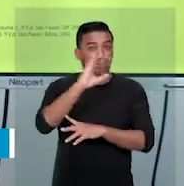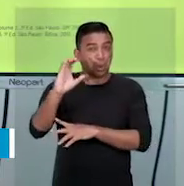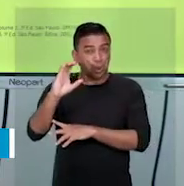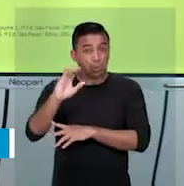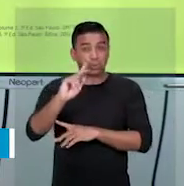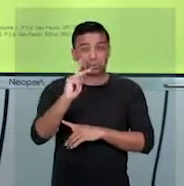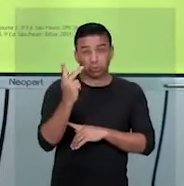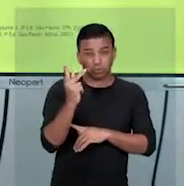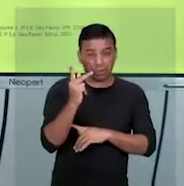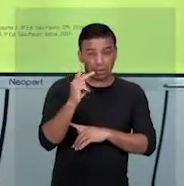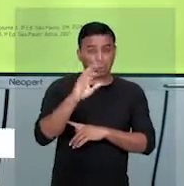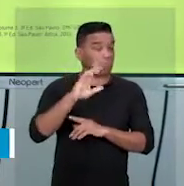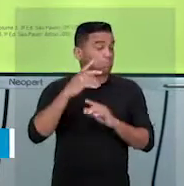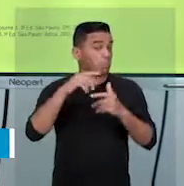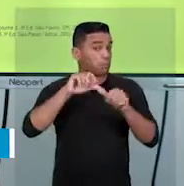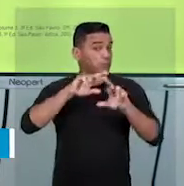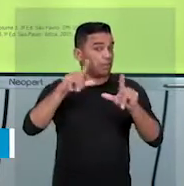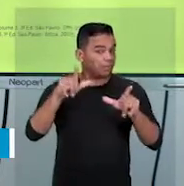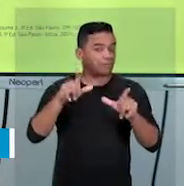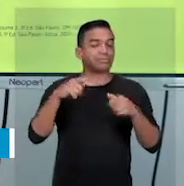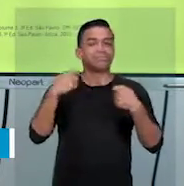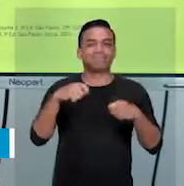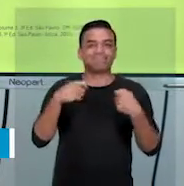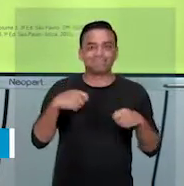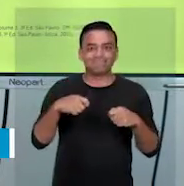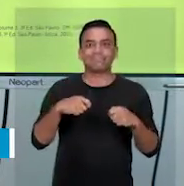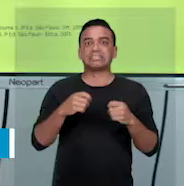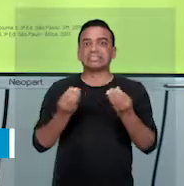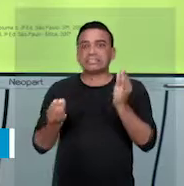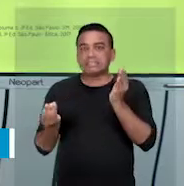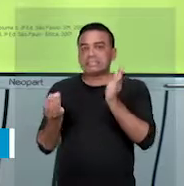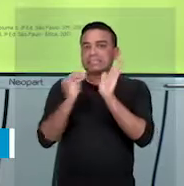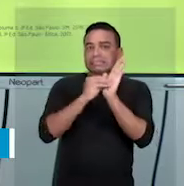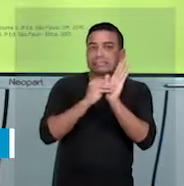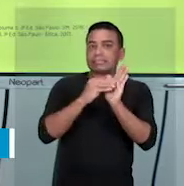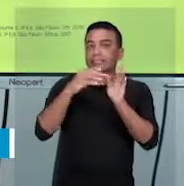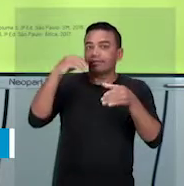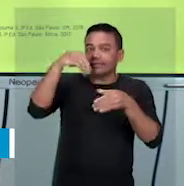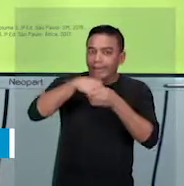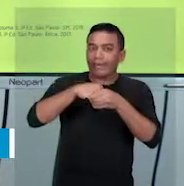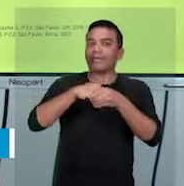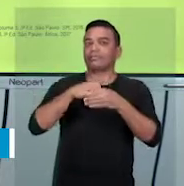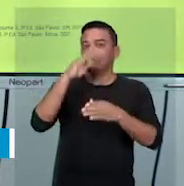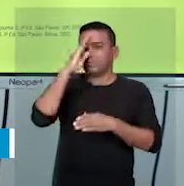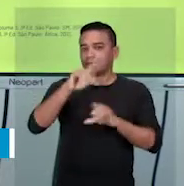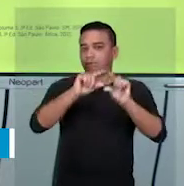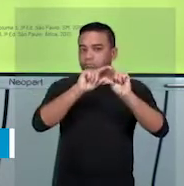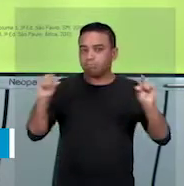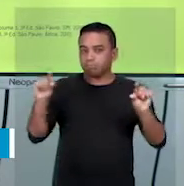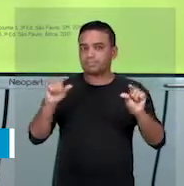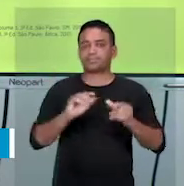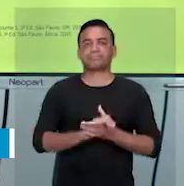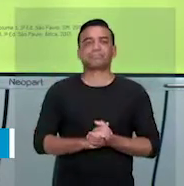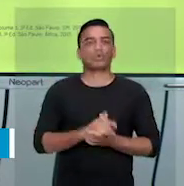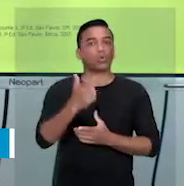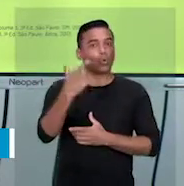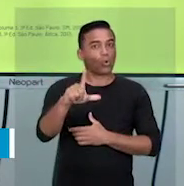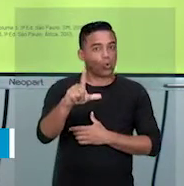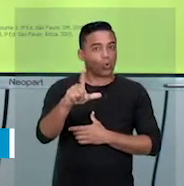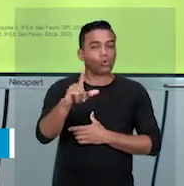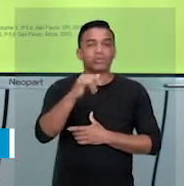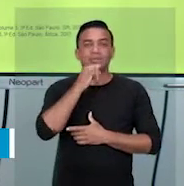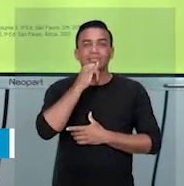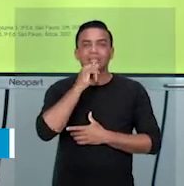e hidrogênio, eu preciso que ele esteja inserido na cadeia principal. Outra coisa em relação